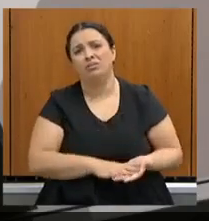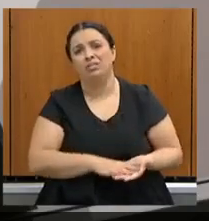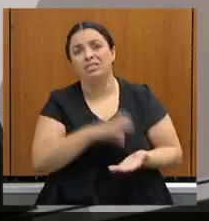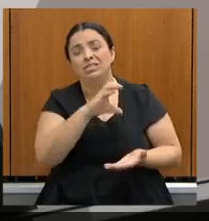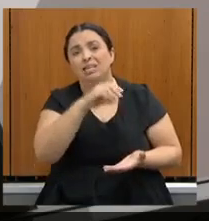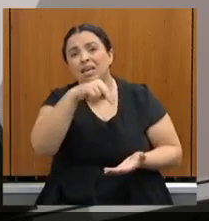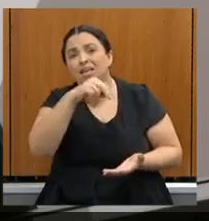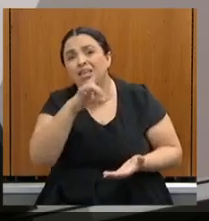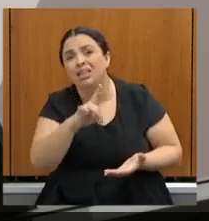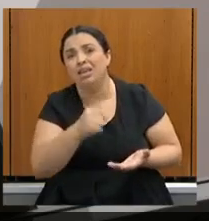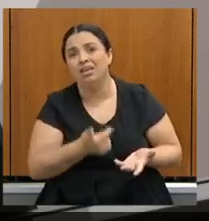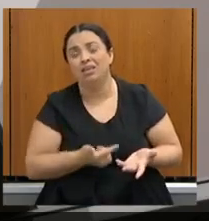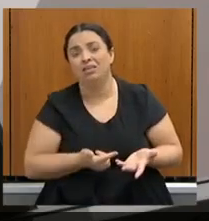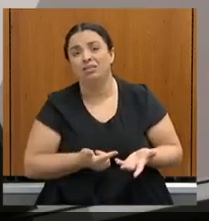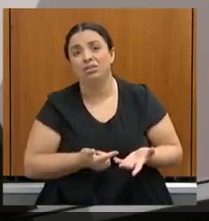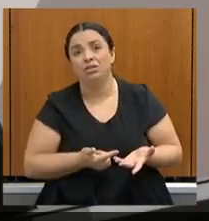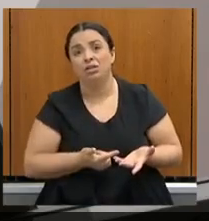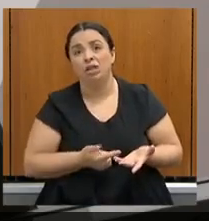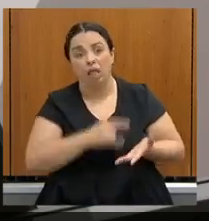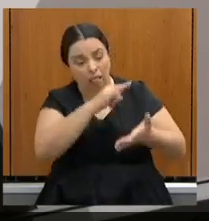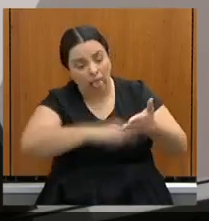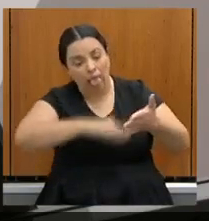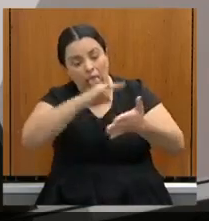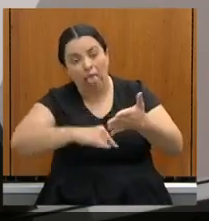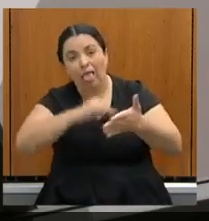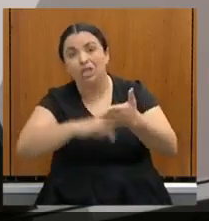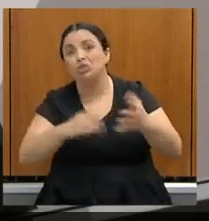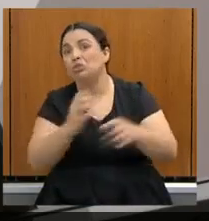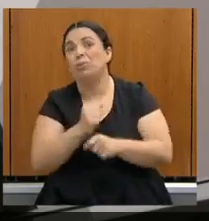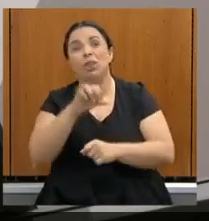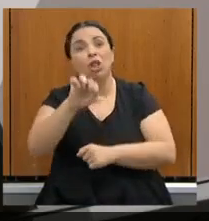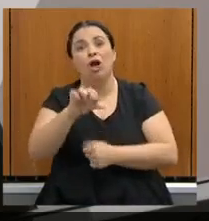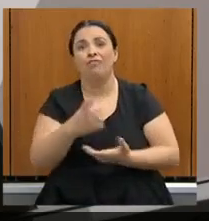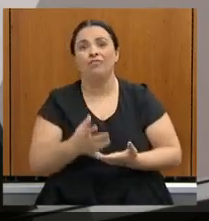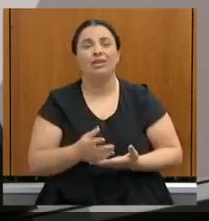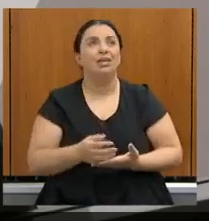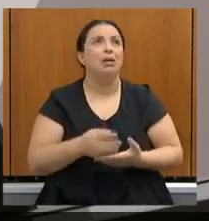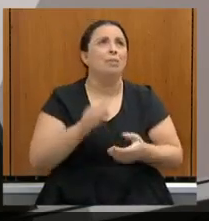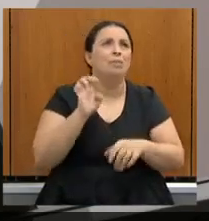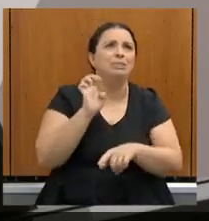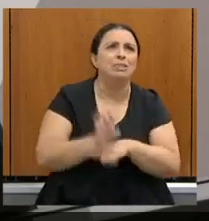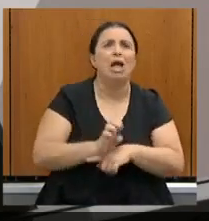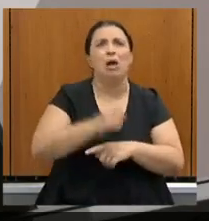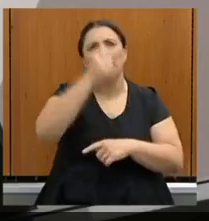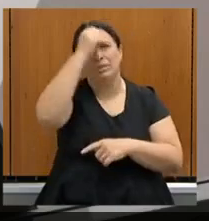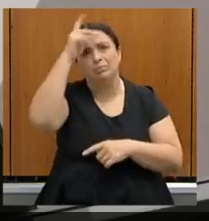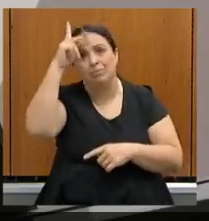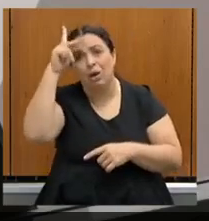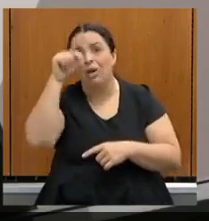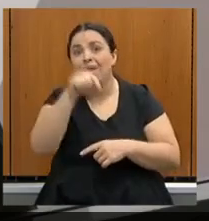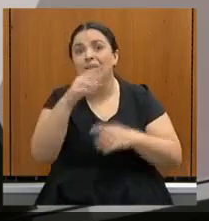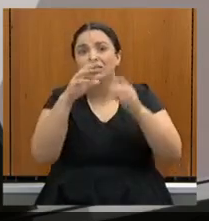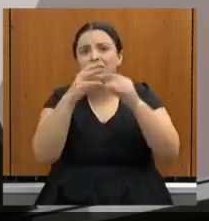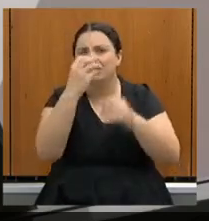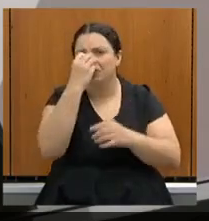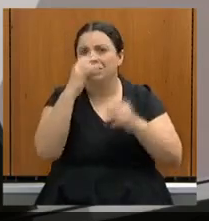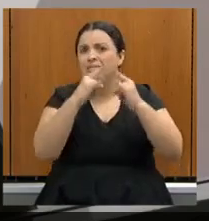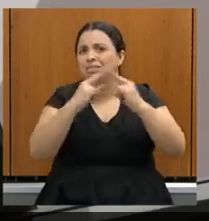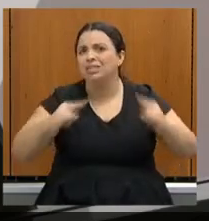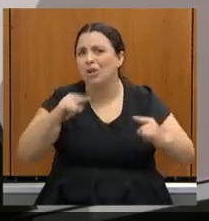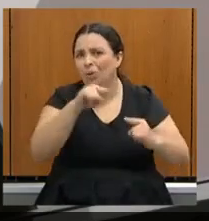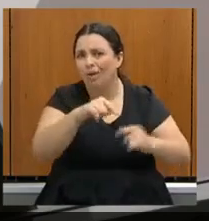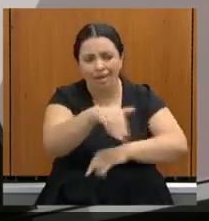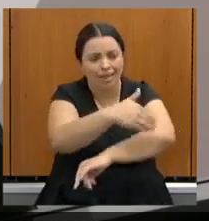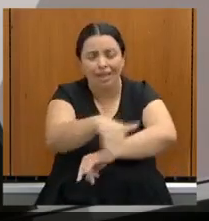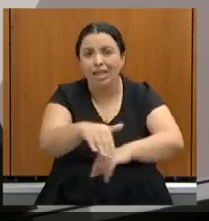nove CNDs ao total, municipal, estadual, sem que nem endereço eles têm. Como é que a gente leva recursos para quem precisa dessa